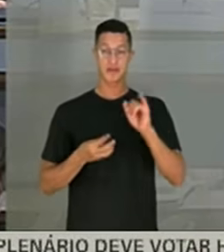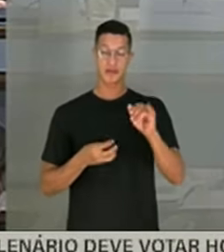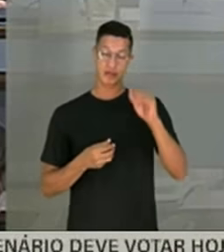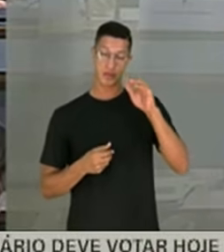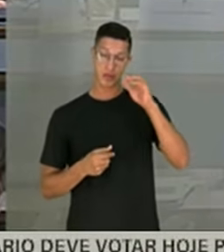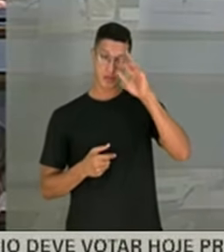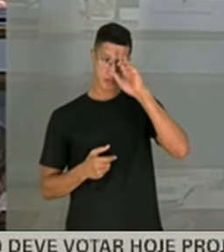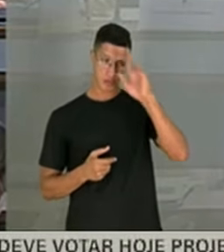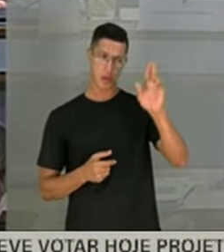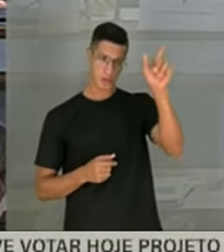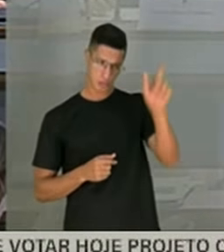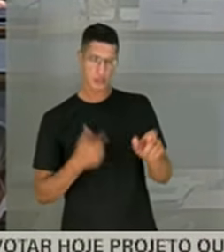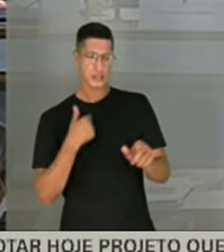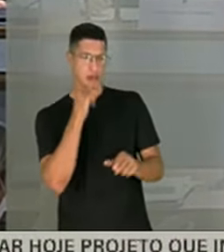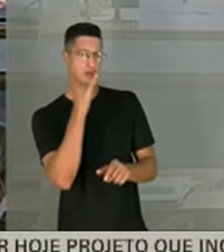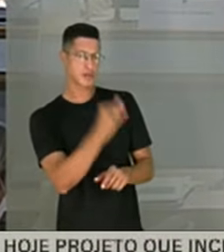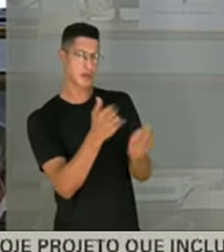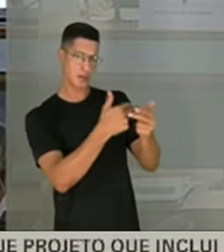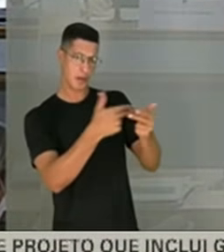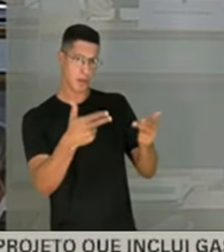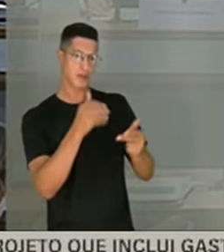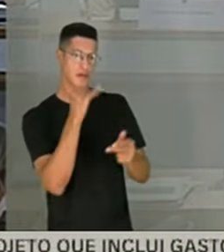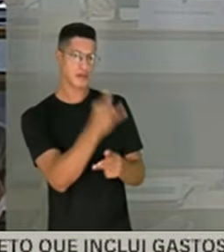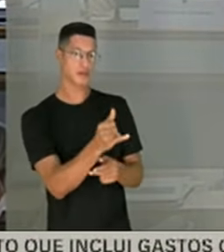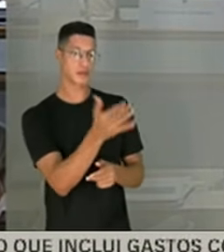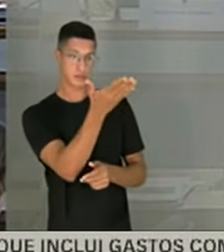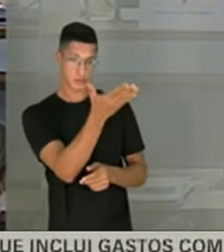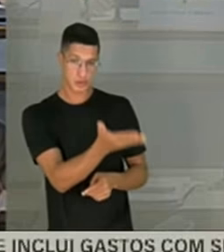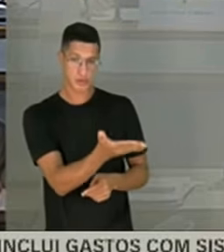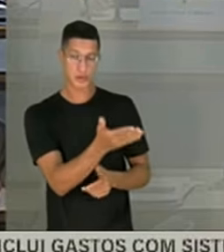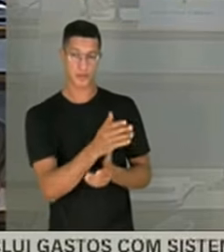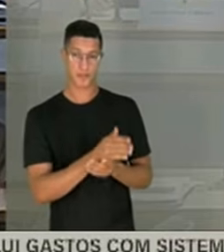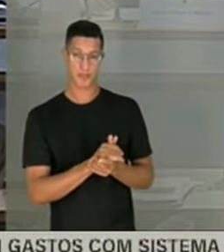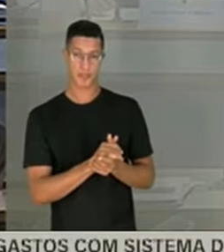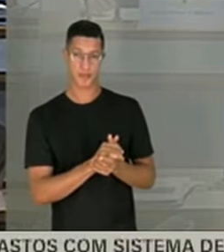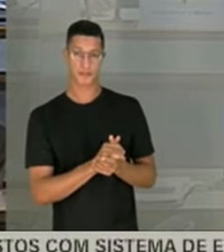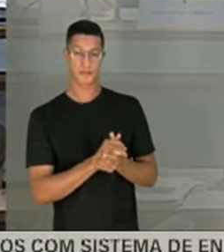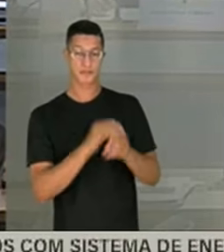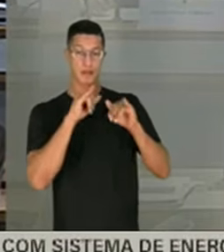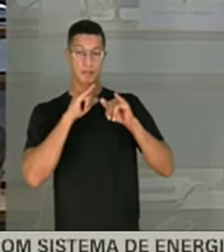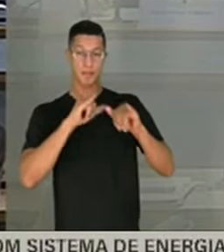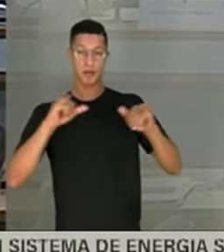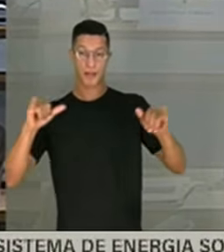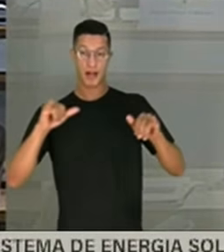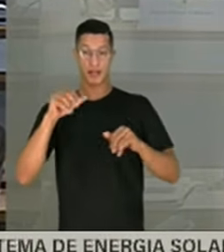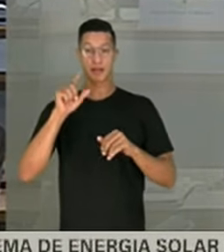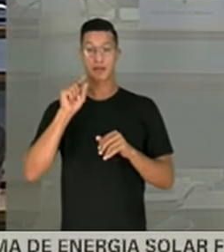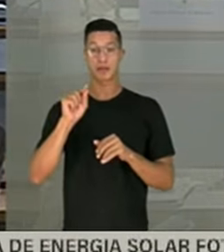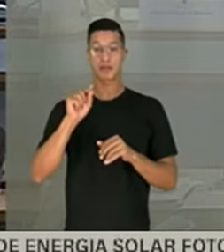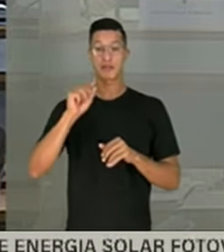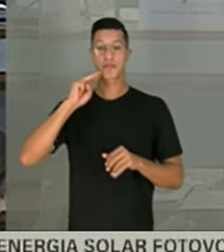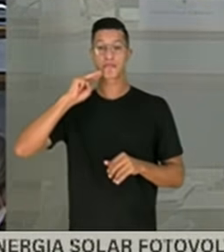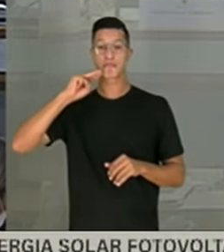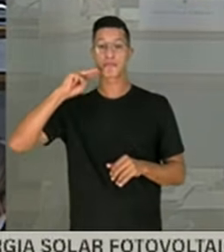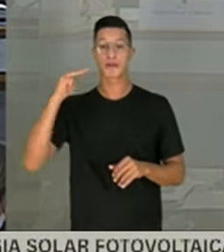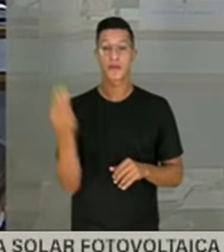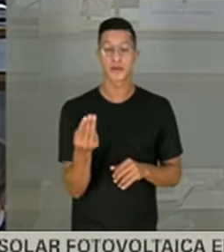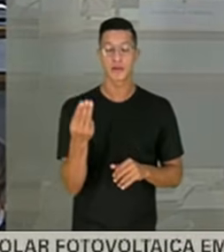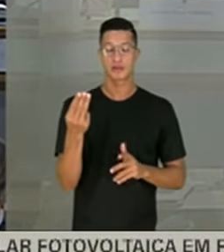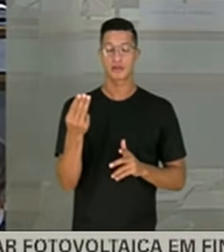Seu Facuri, deixa eu lhe dizer uma coisa. O senhor propaga aquilo que